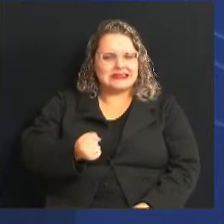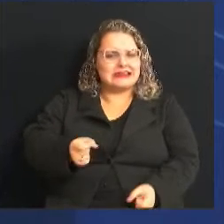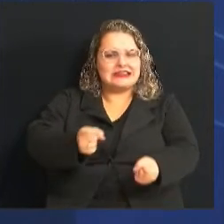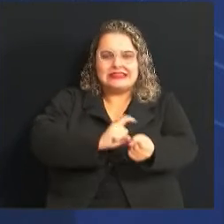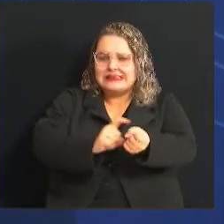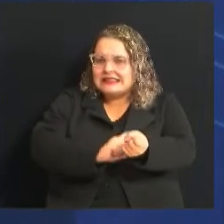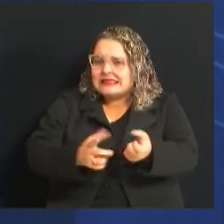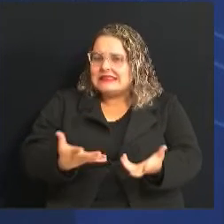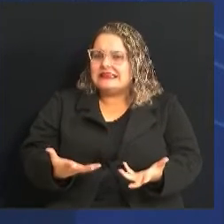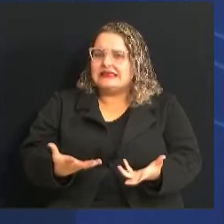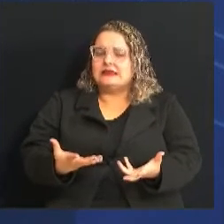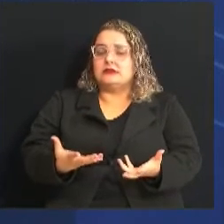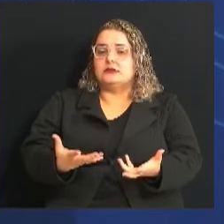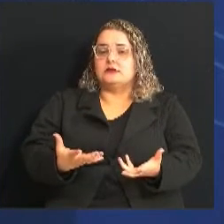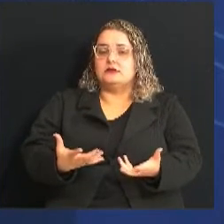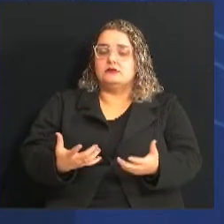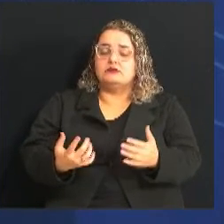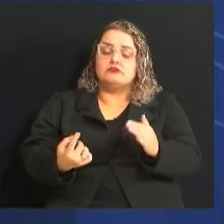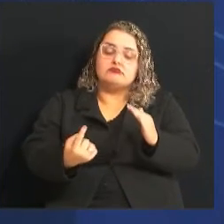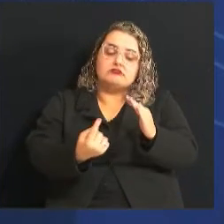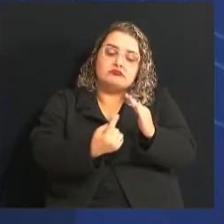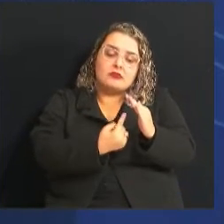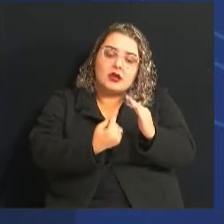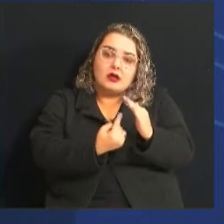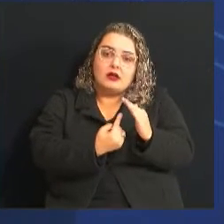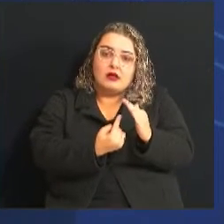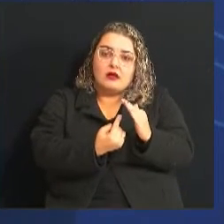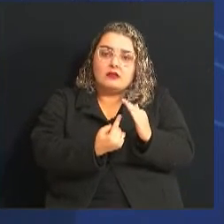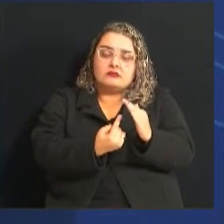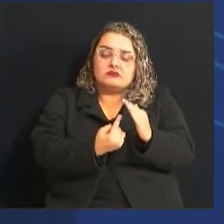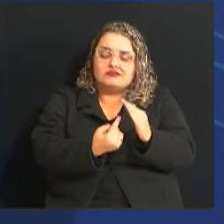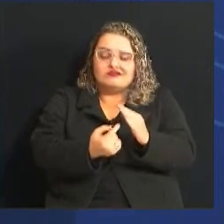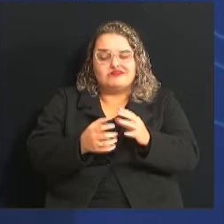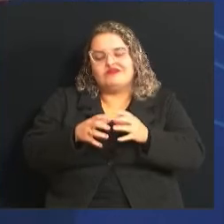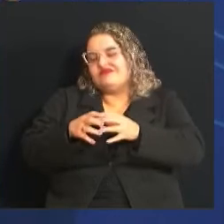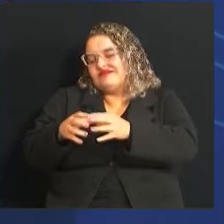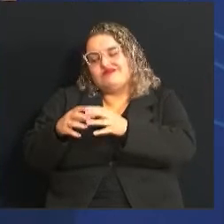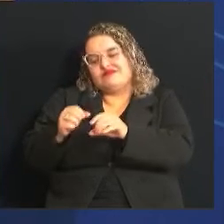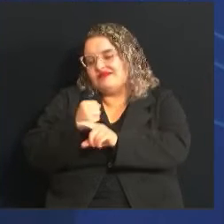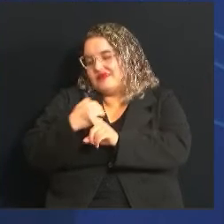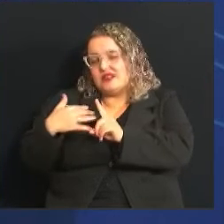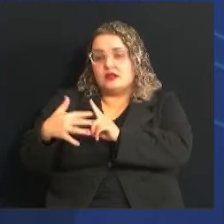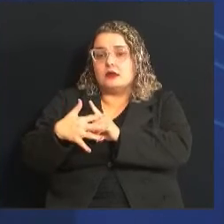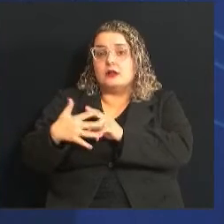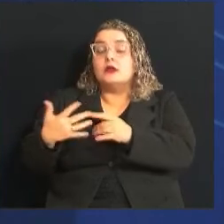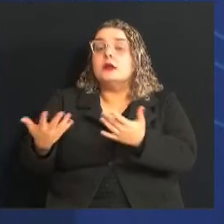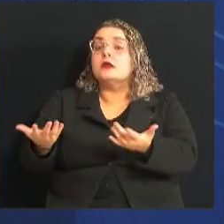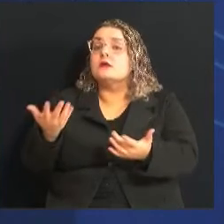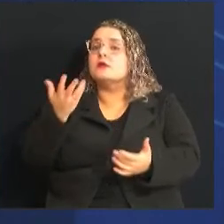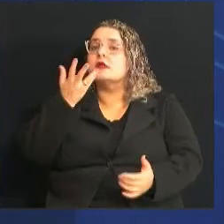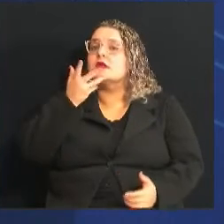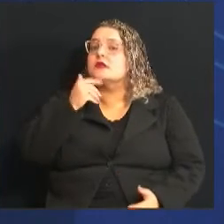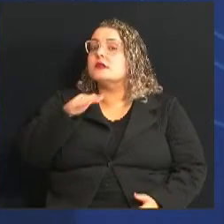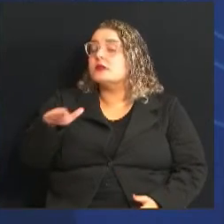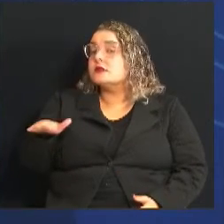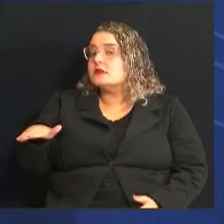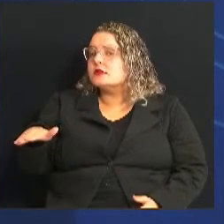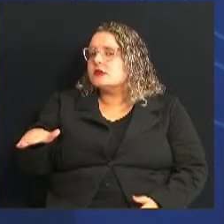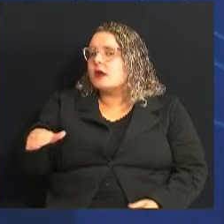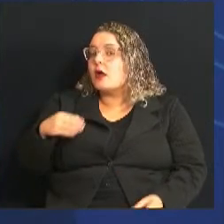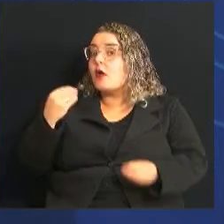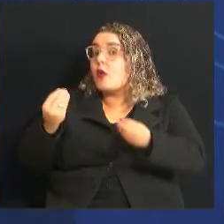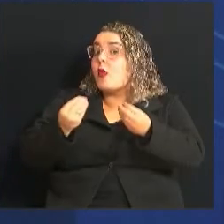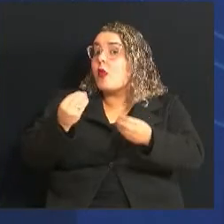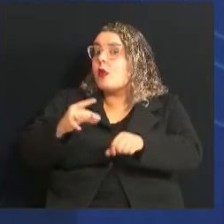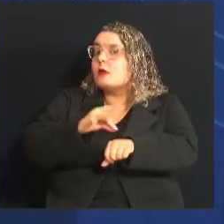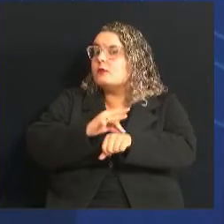podem querer se isolar do convívio social. Agora, e para as crianças? Como funciona o luto?